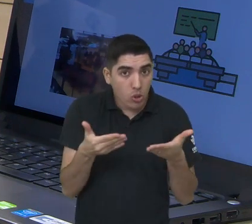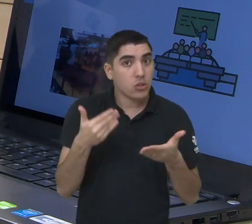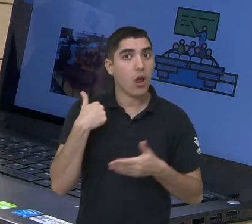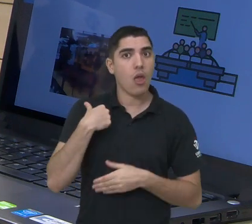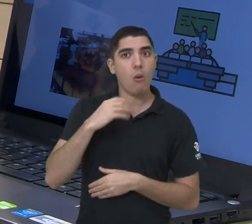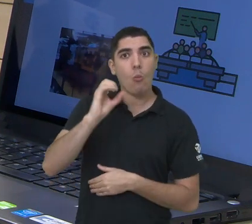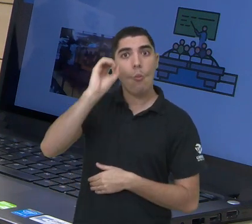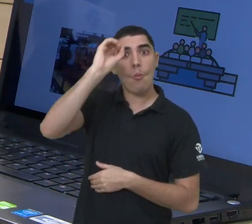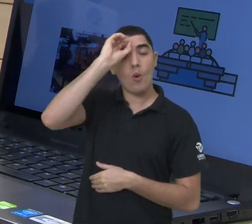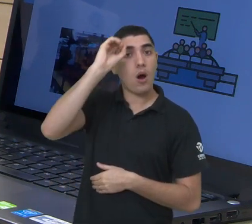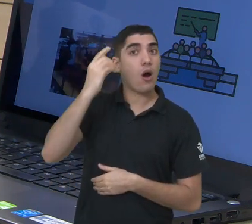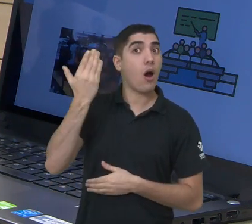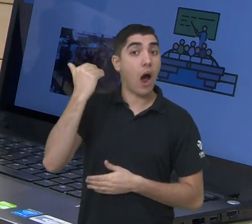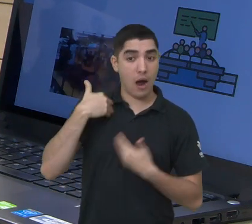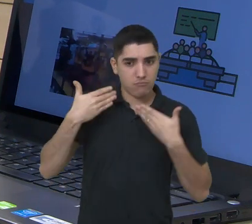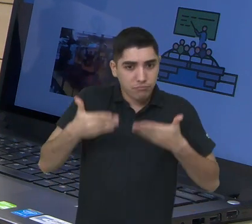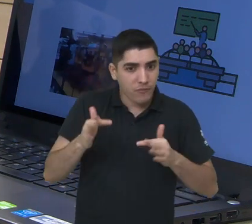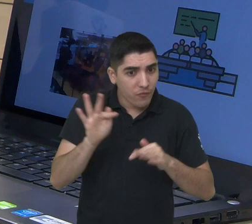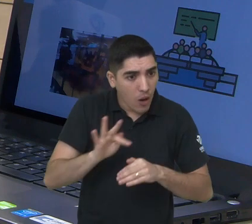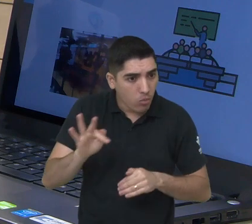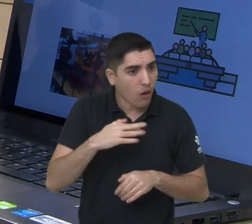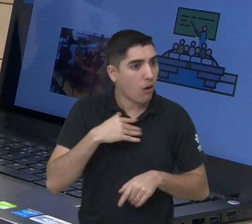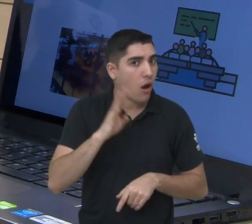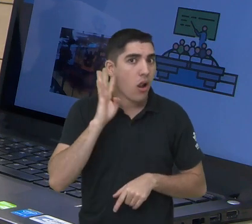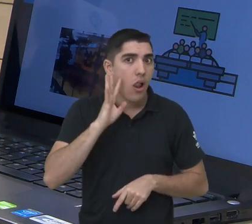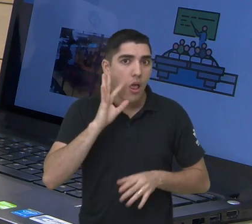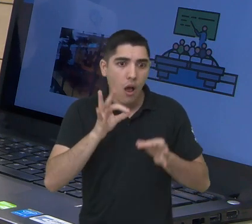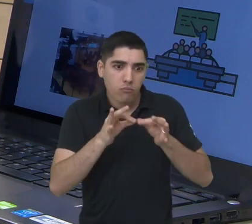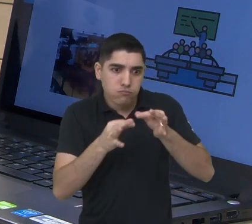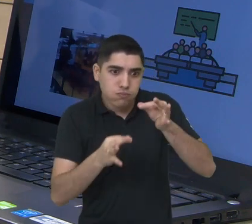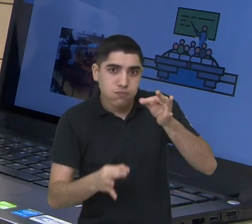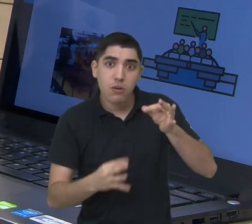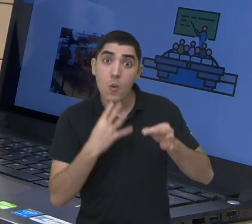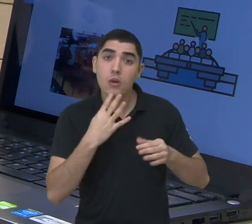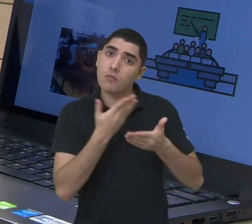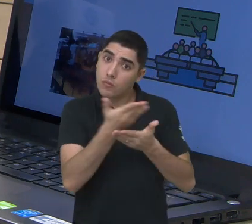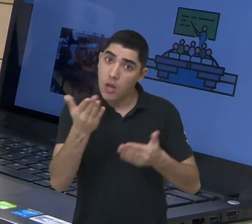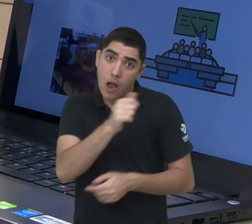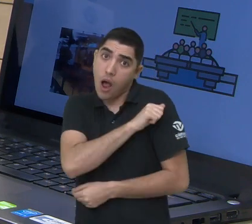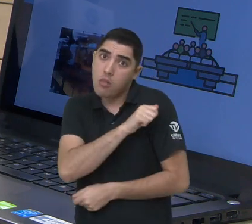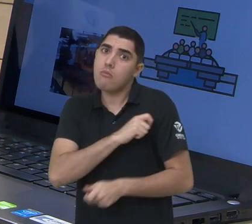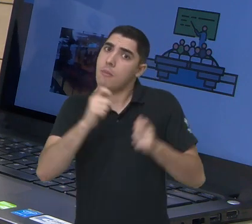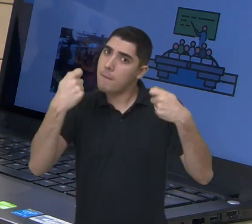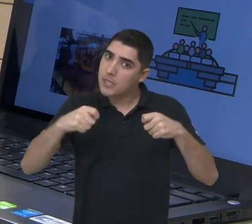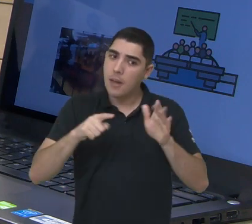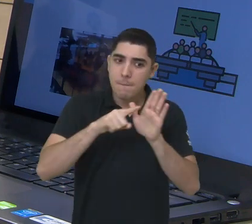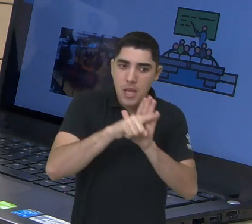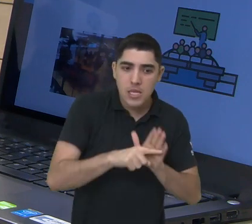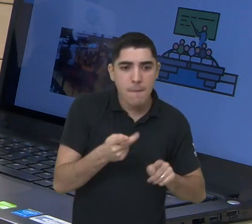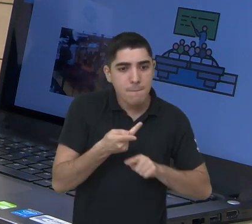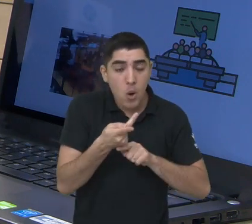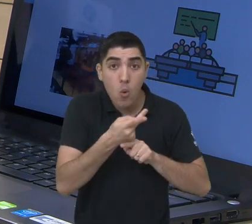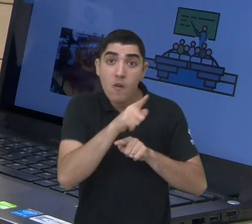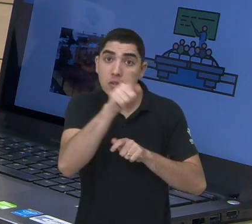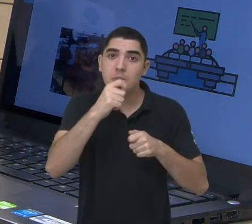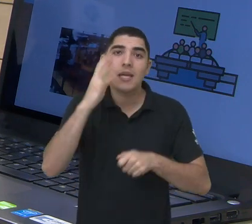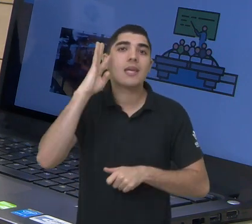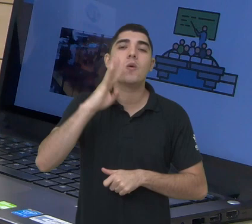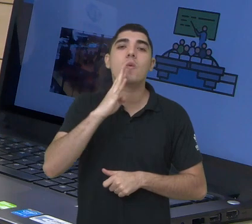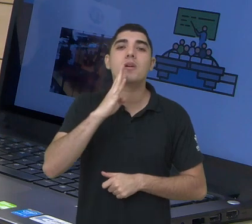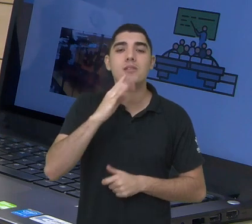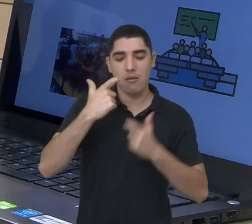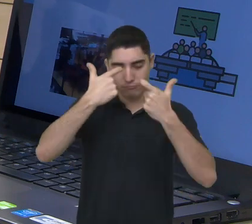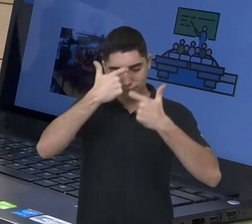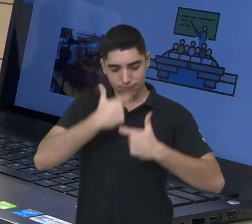que existiam. Então que as pessoas possam procurar, mesmo que os alunos sejam persistentes, pesquisem a respeito, entendam